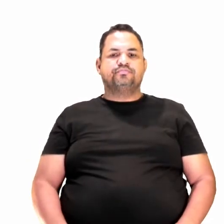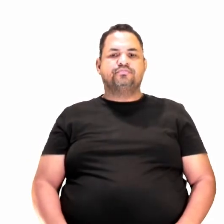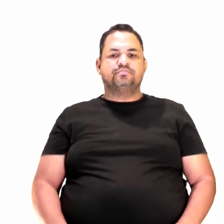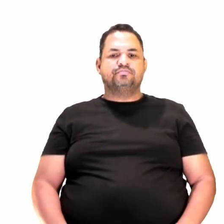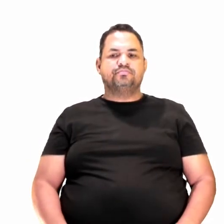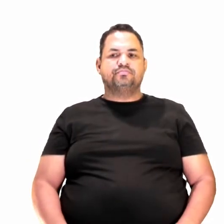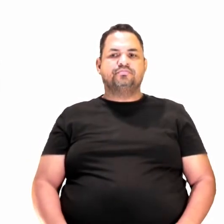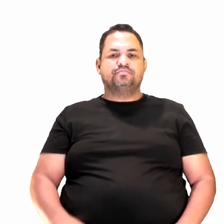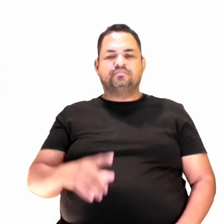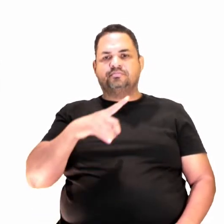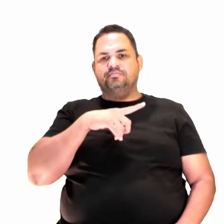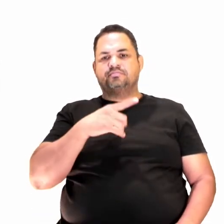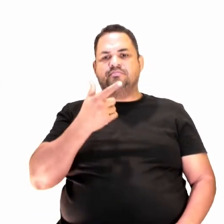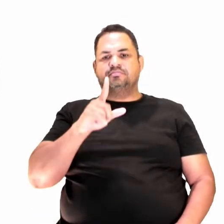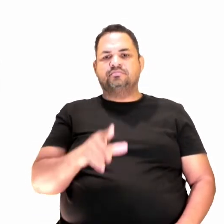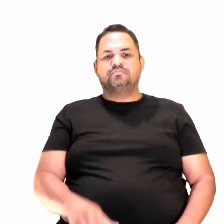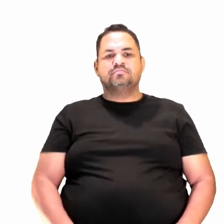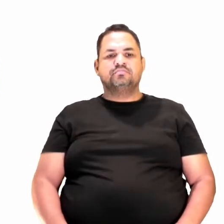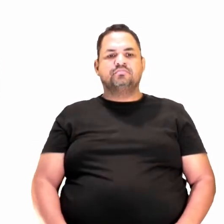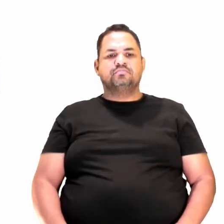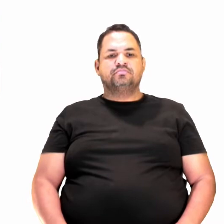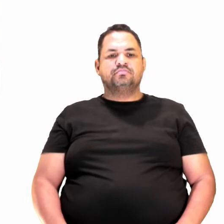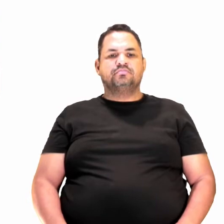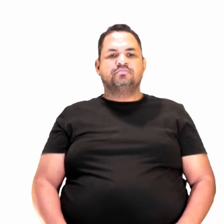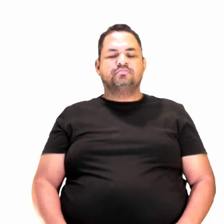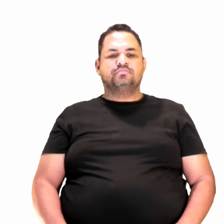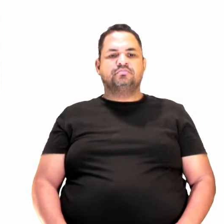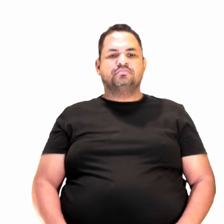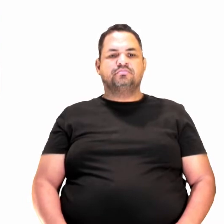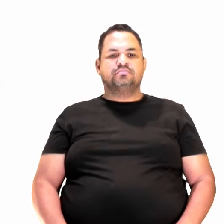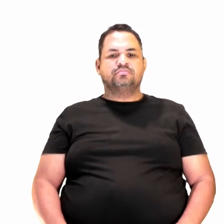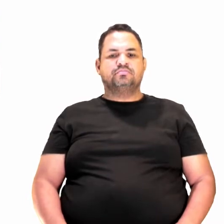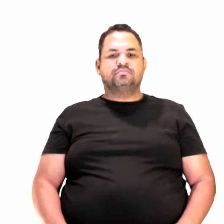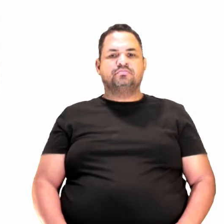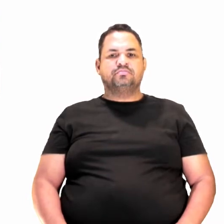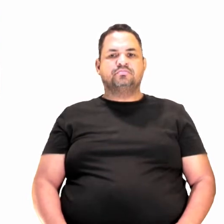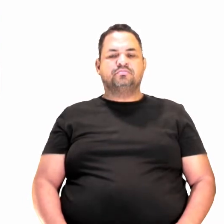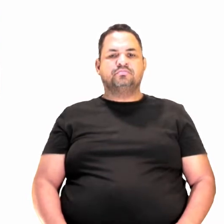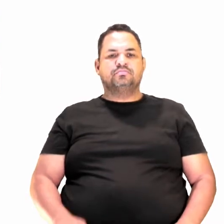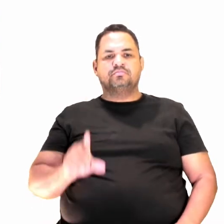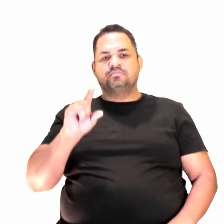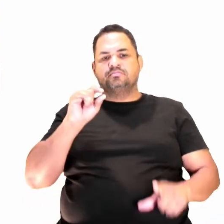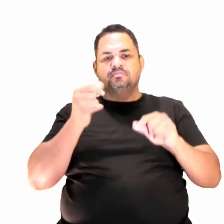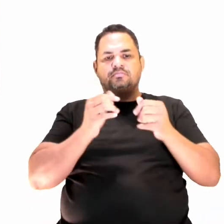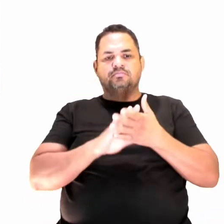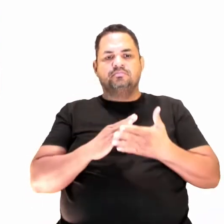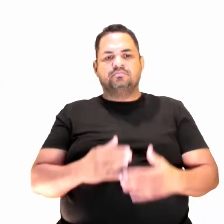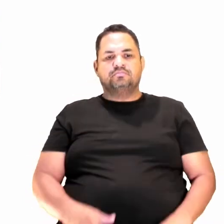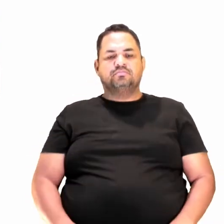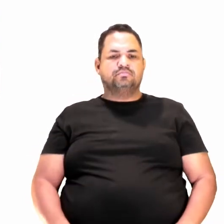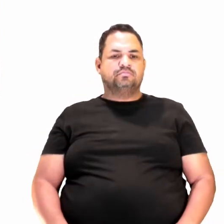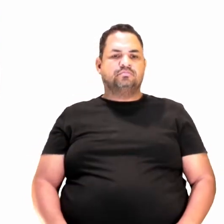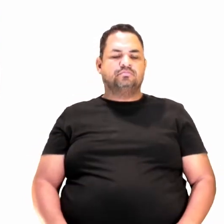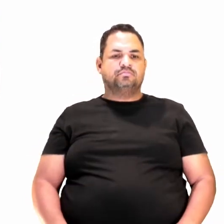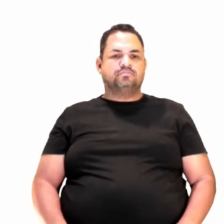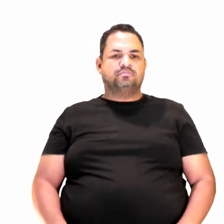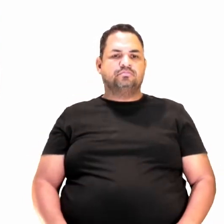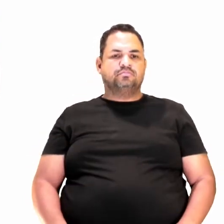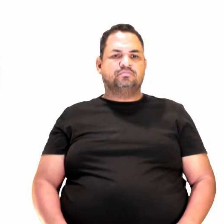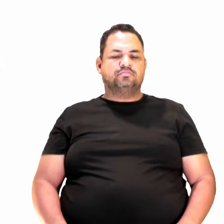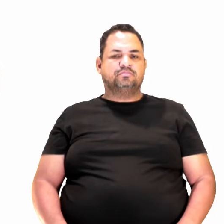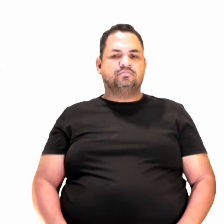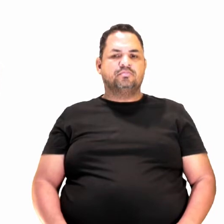falar medium high. E o último, tall, que é alto. Muito bem? Vamos para